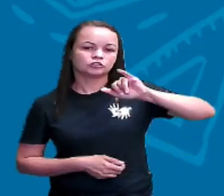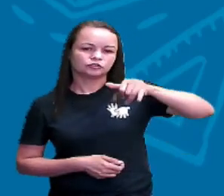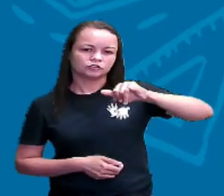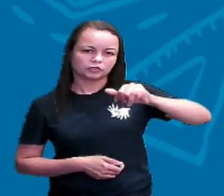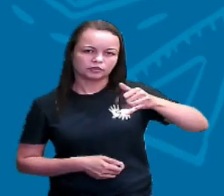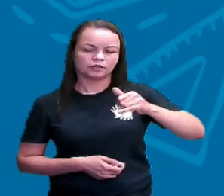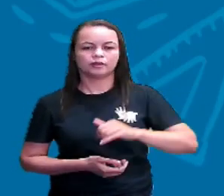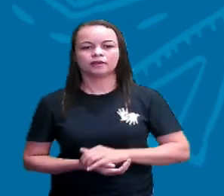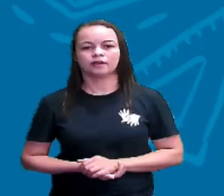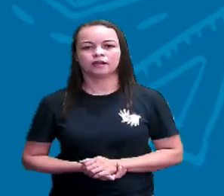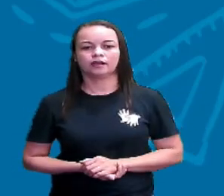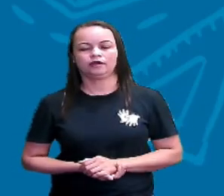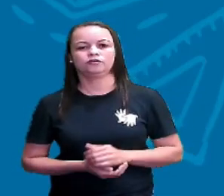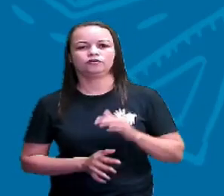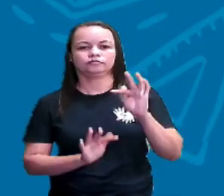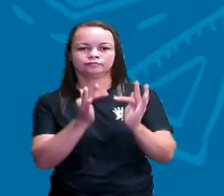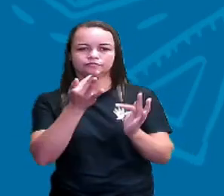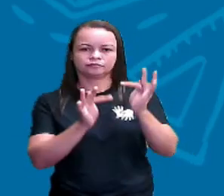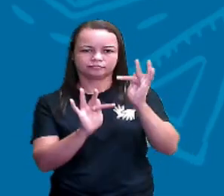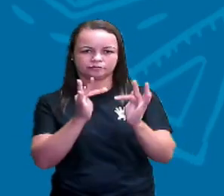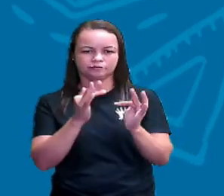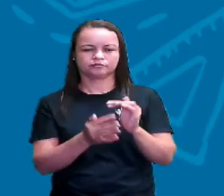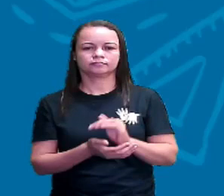Enero, fevereiro,